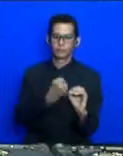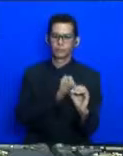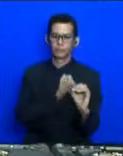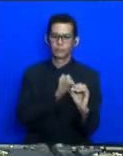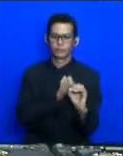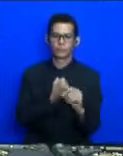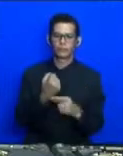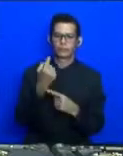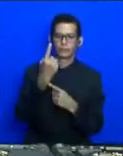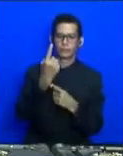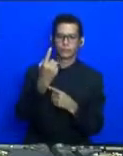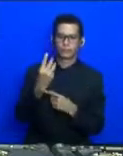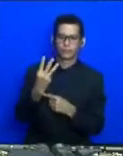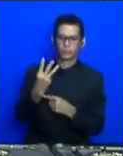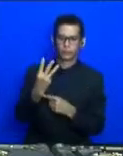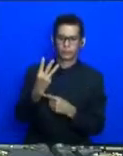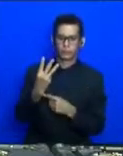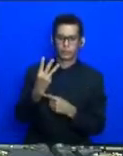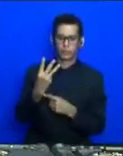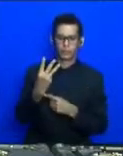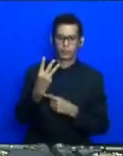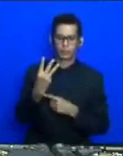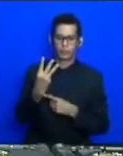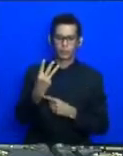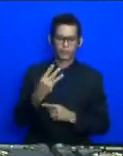É o número 13.